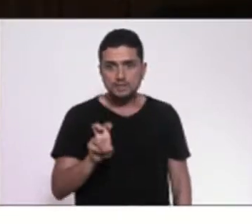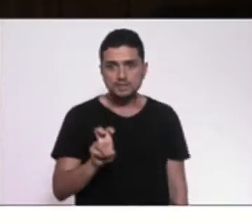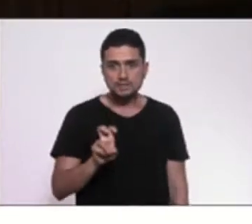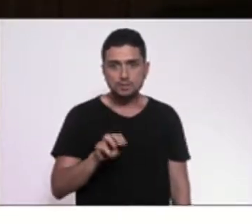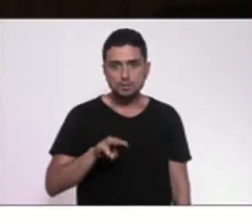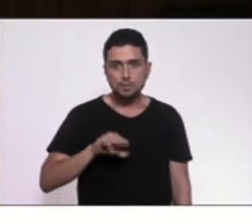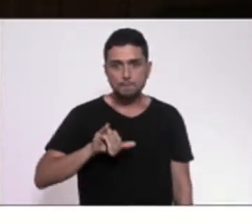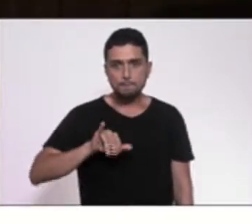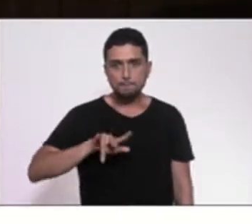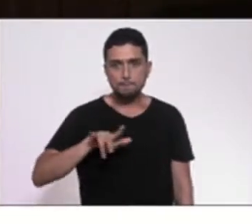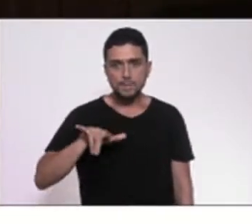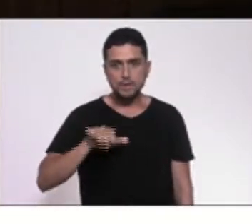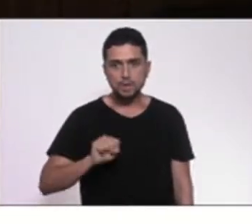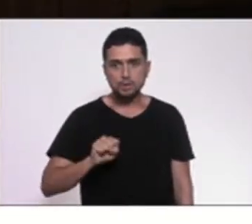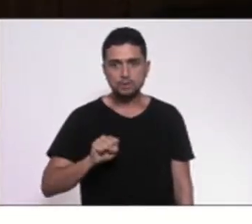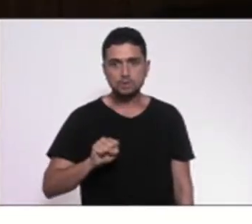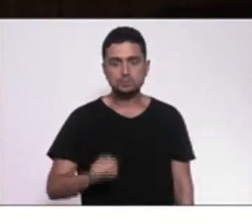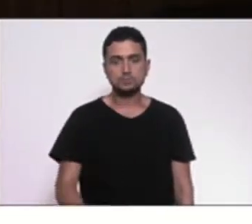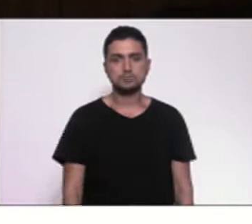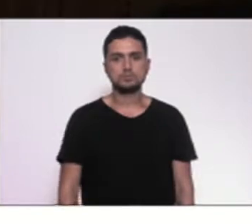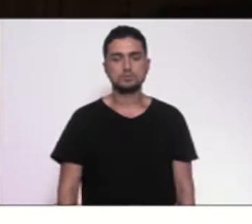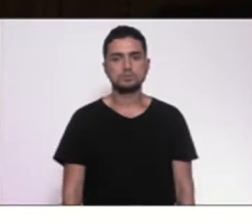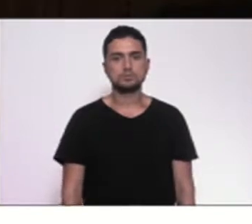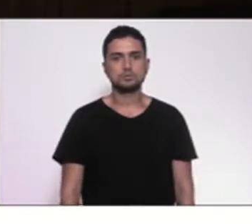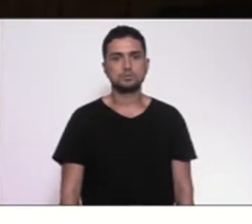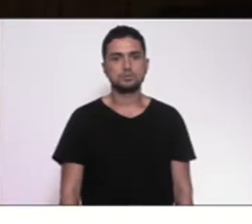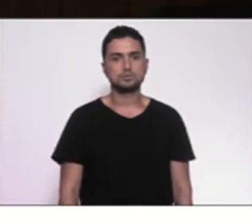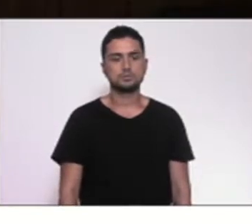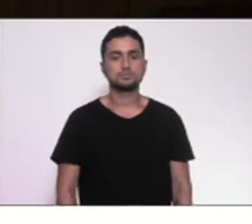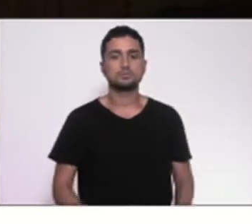milhões. E no mínimo,